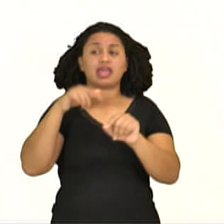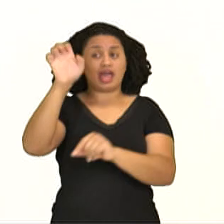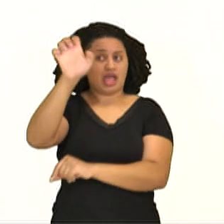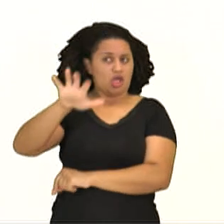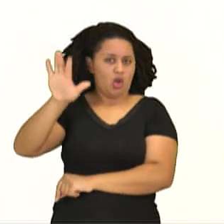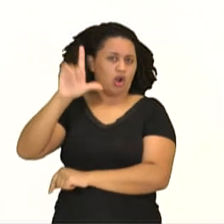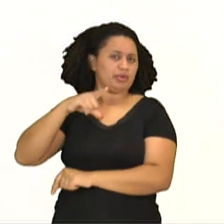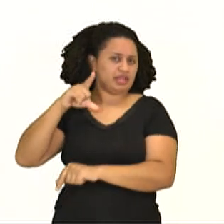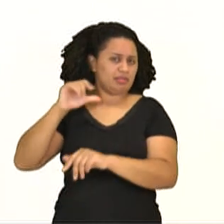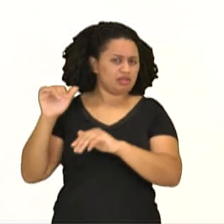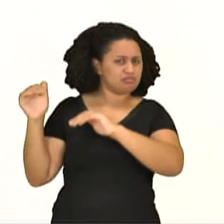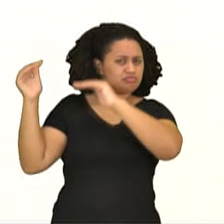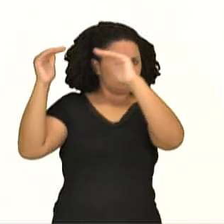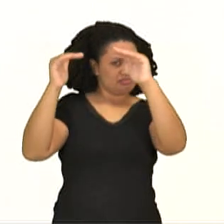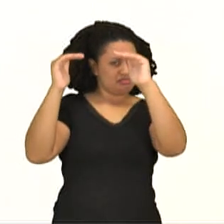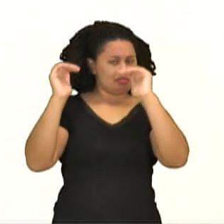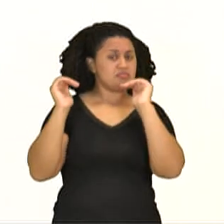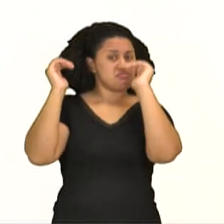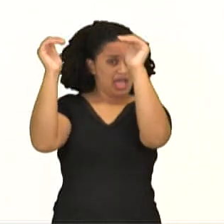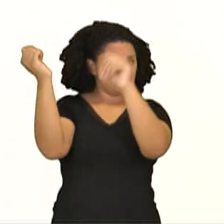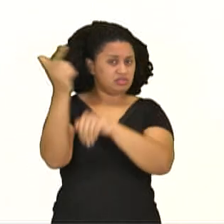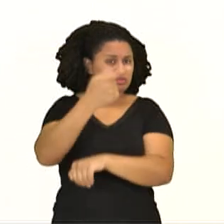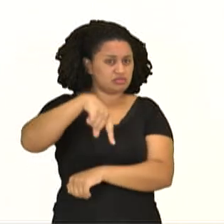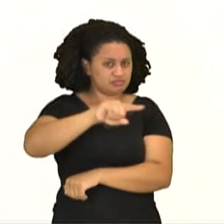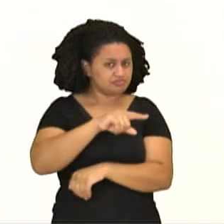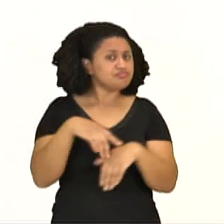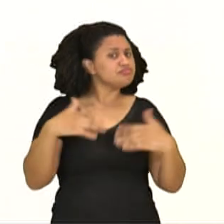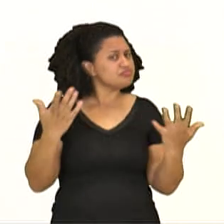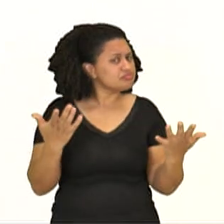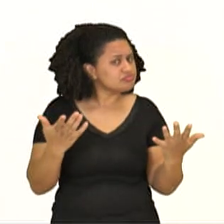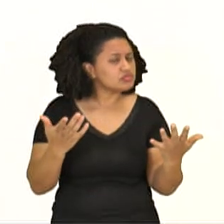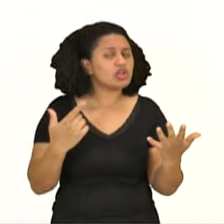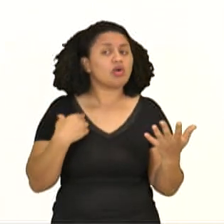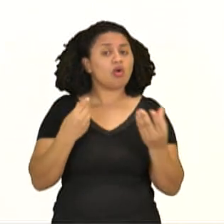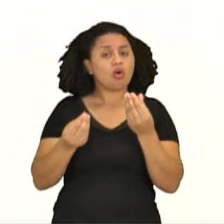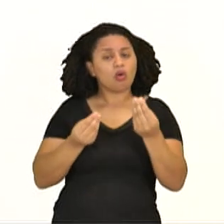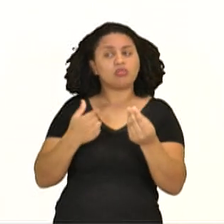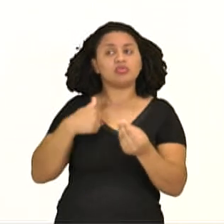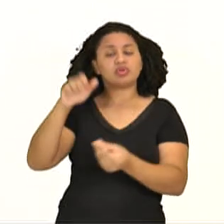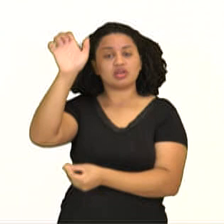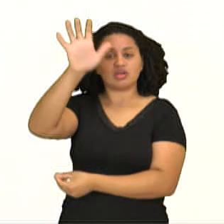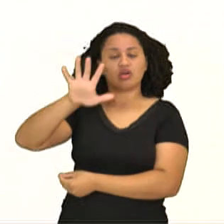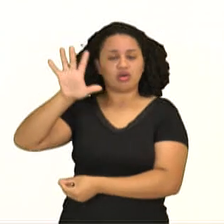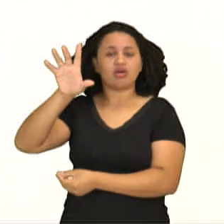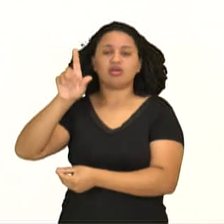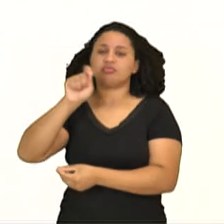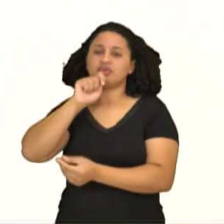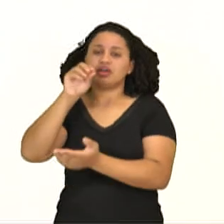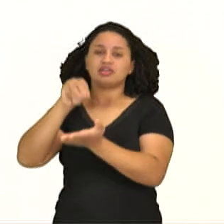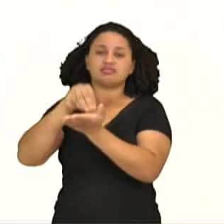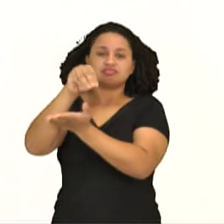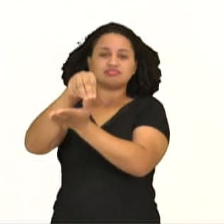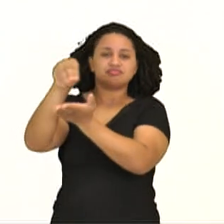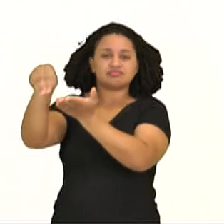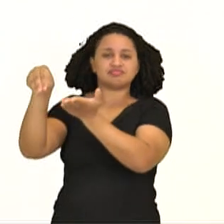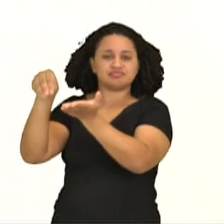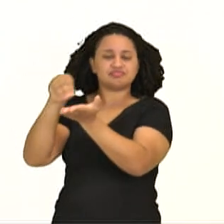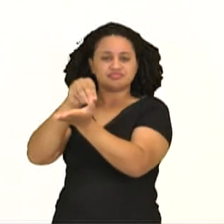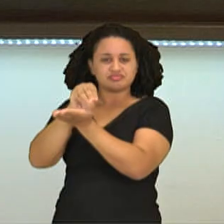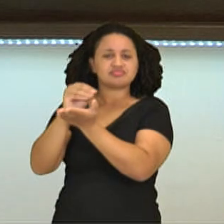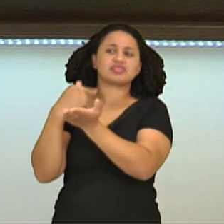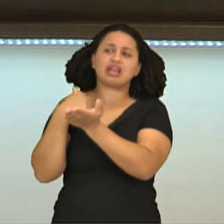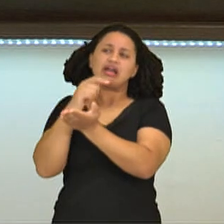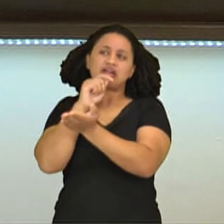na história. Como assim, professor? Enquanto a Europa vivia de modo geral no nomadismo, enquanto que a Europa estava